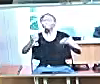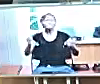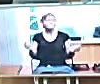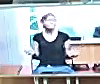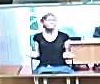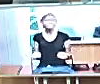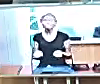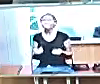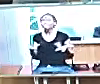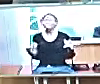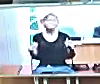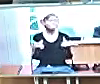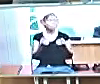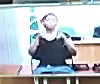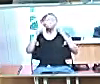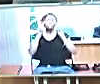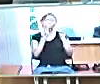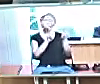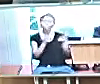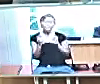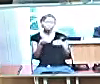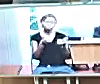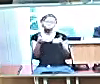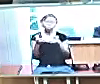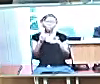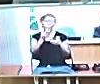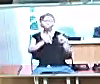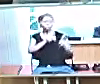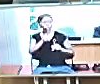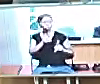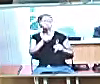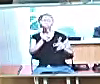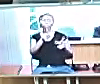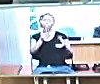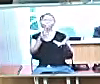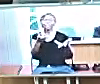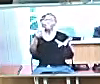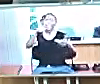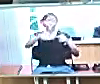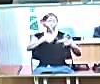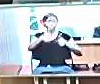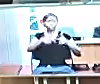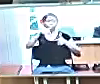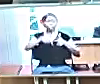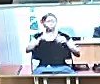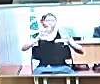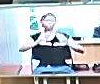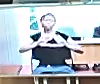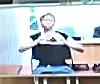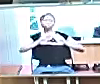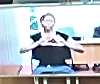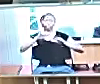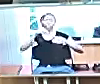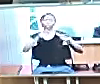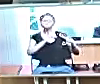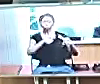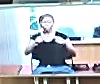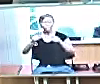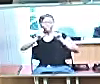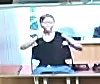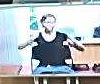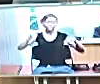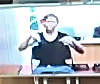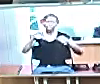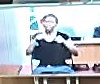ouvir as pessoas e trabalhar nessa casa está aqui neste plenário nos nossos gabinetes é